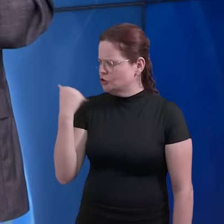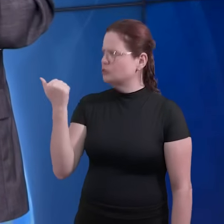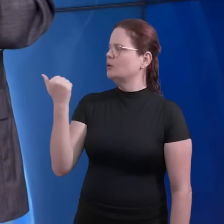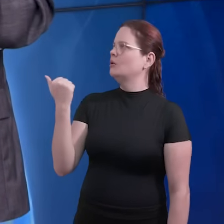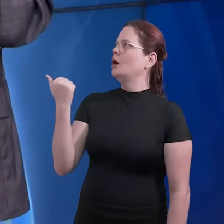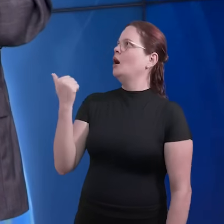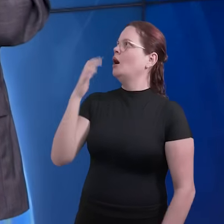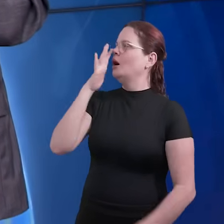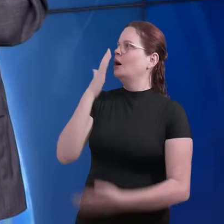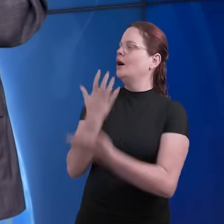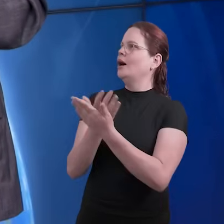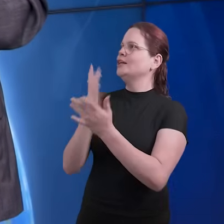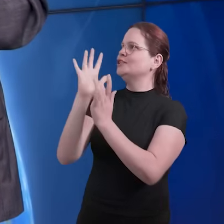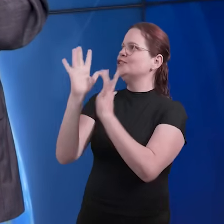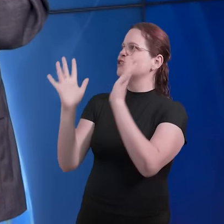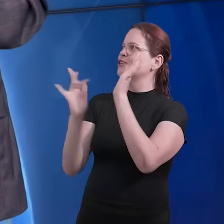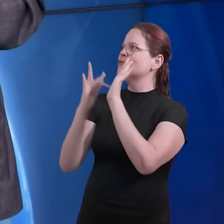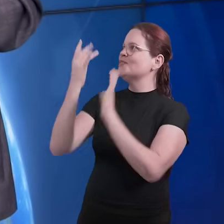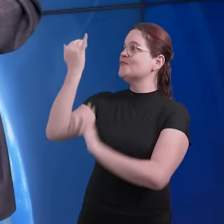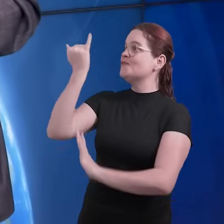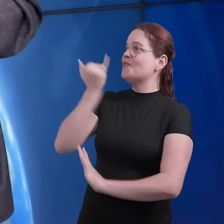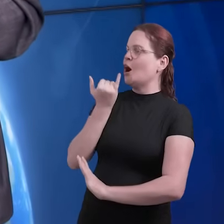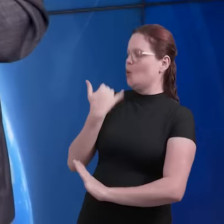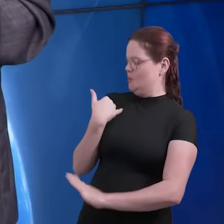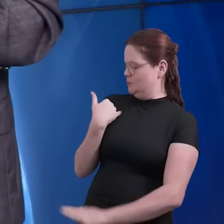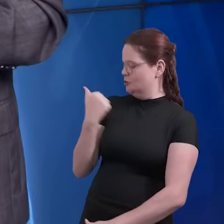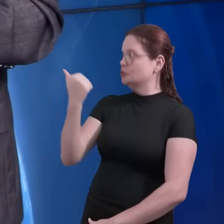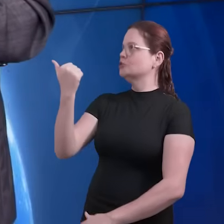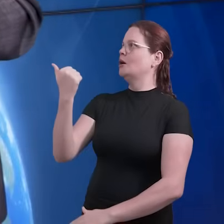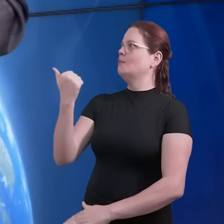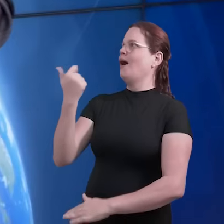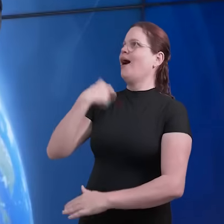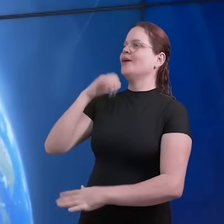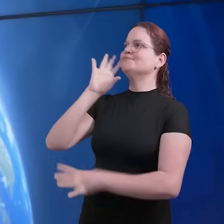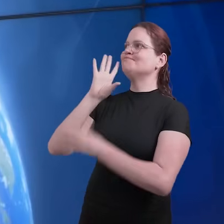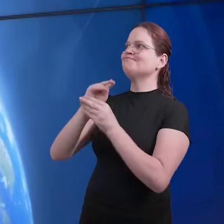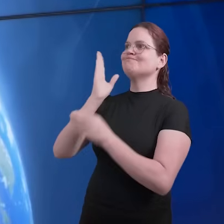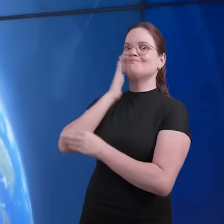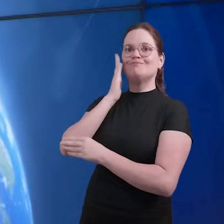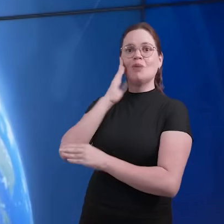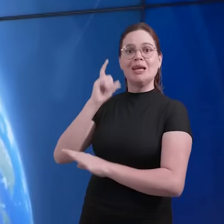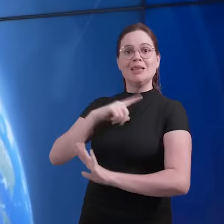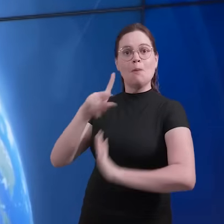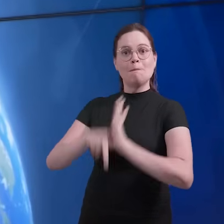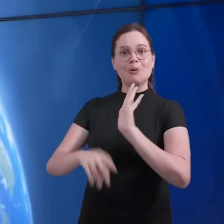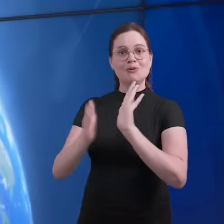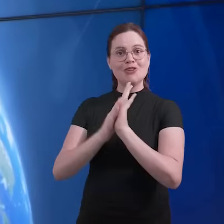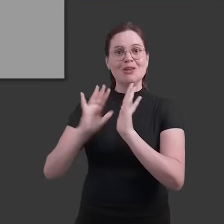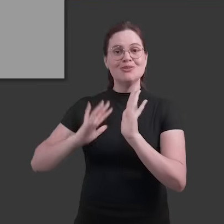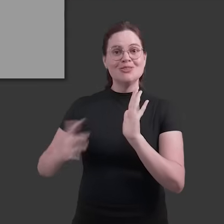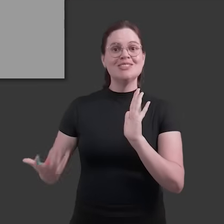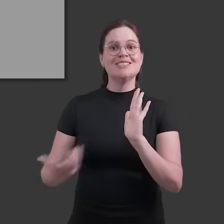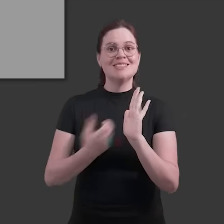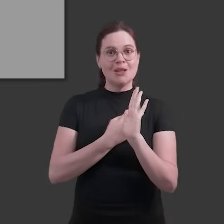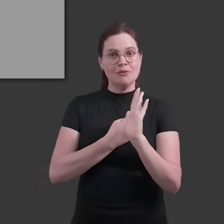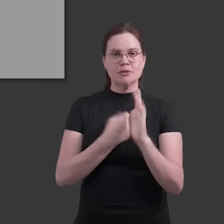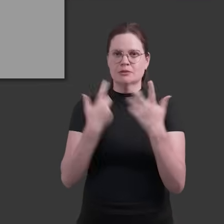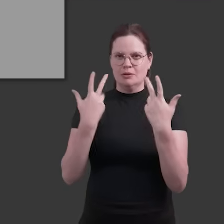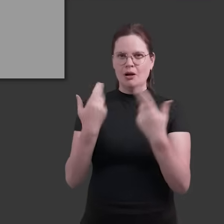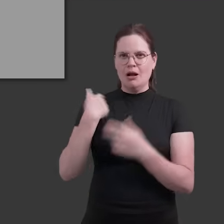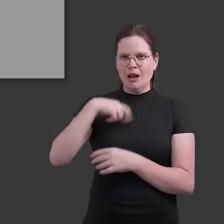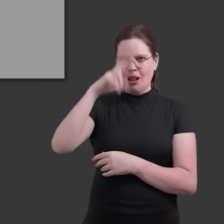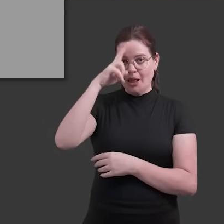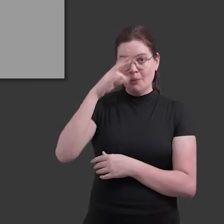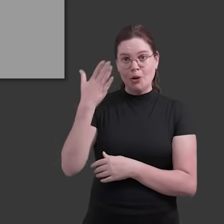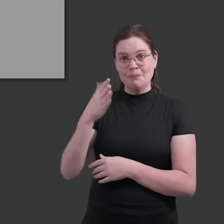é o encontro dele com Jesus. Aí a partir desse momento nós vamos ver então o que nós lemos no início. Eleitos segundo